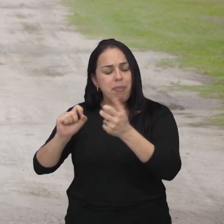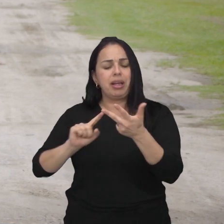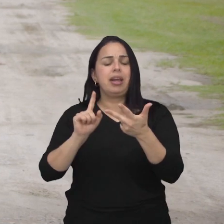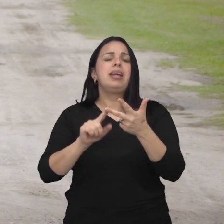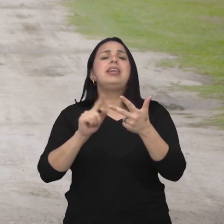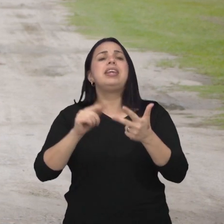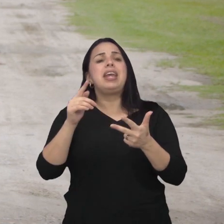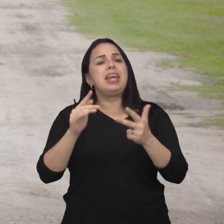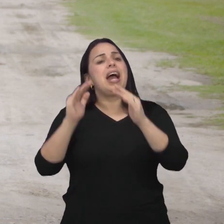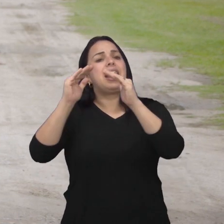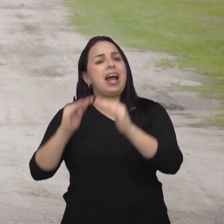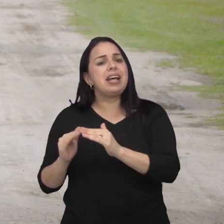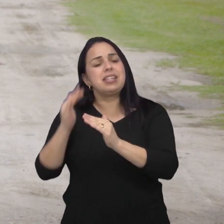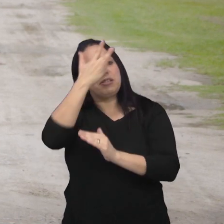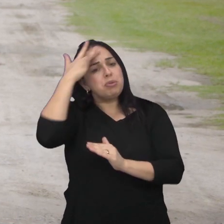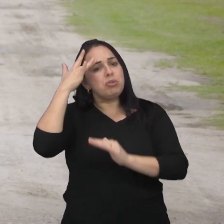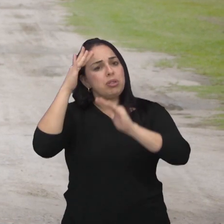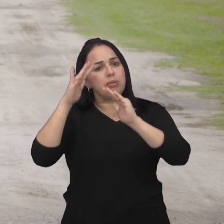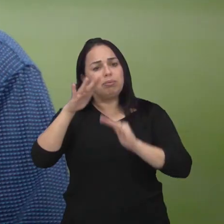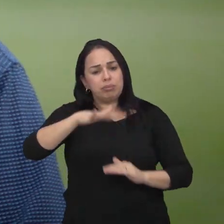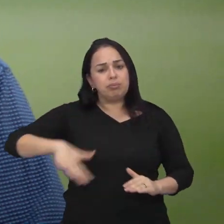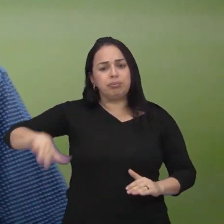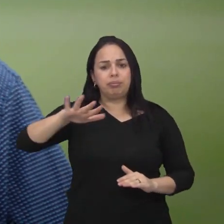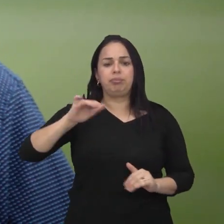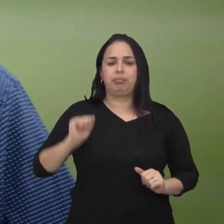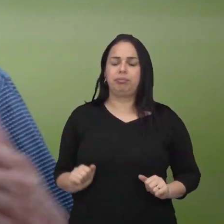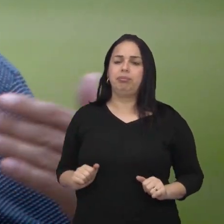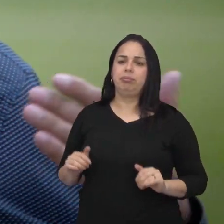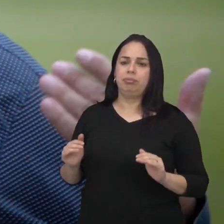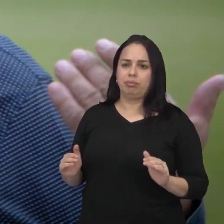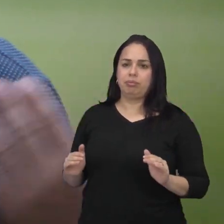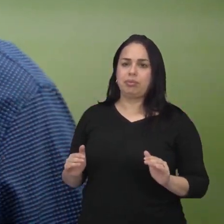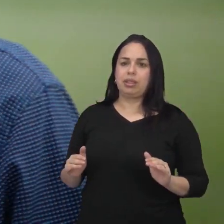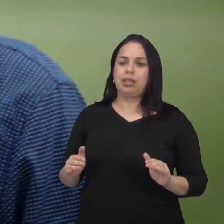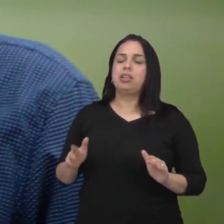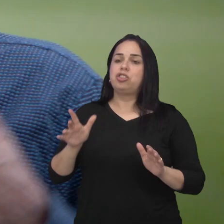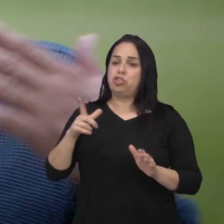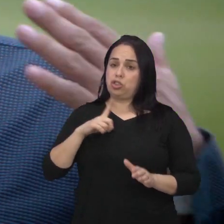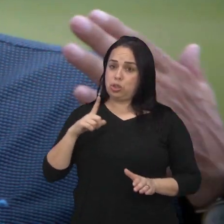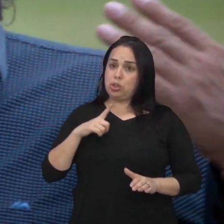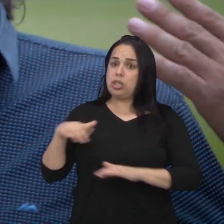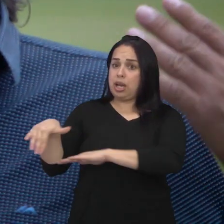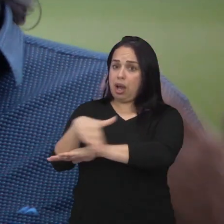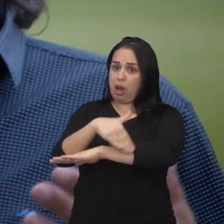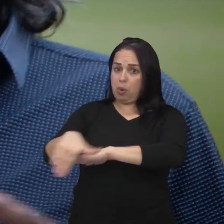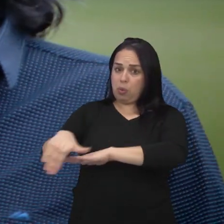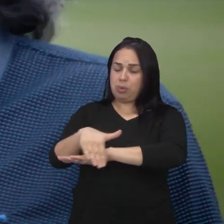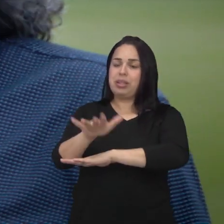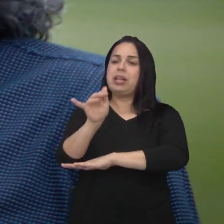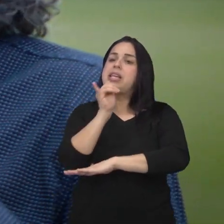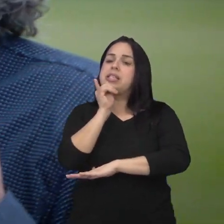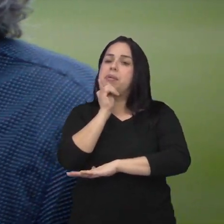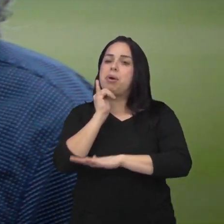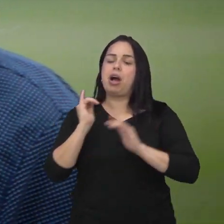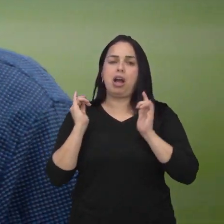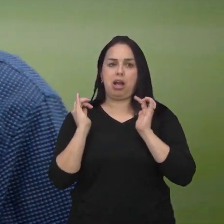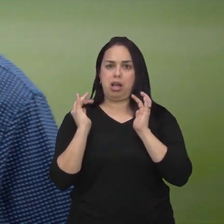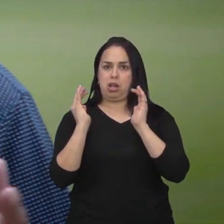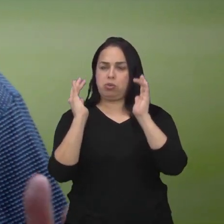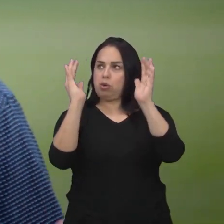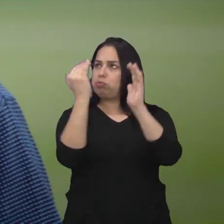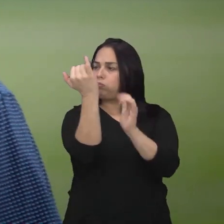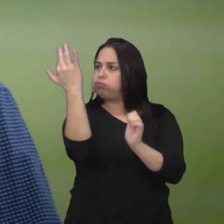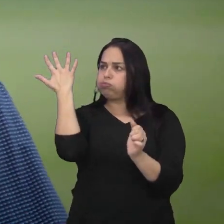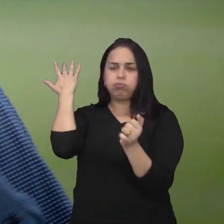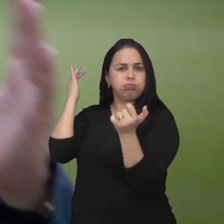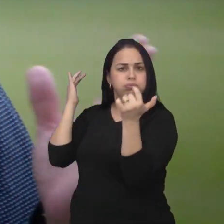Como que era a funcionalidade desse lugar? Estabelecida por vias, como no caso as palmeiras, que orientam não só